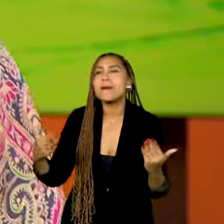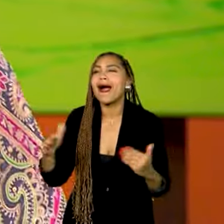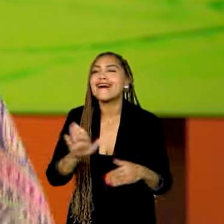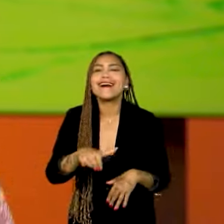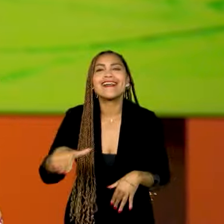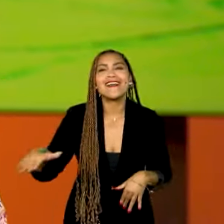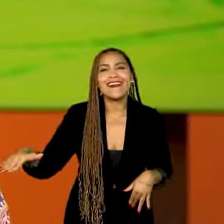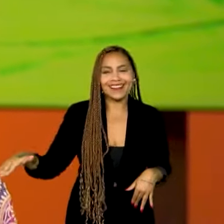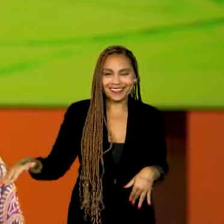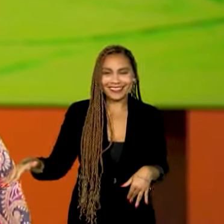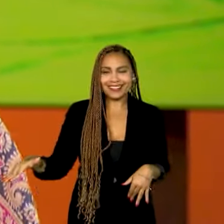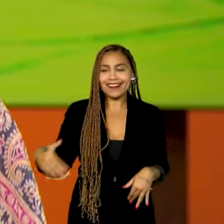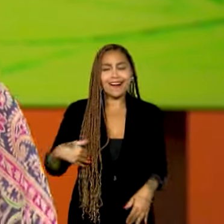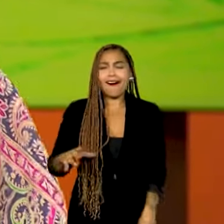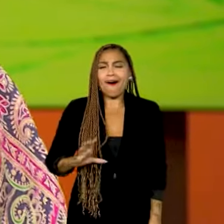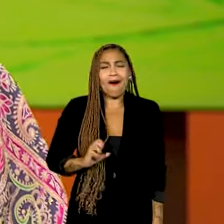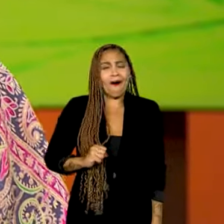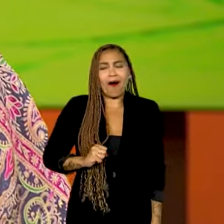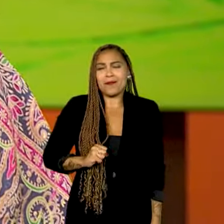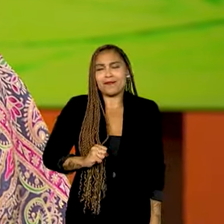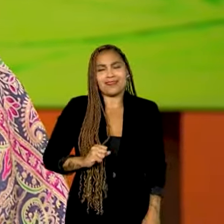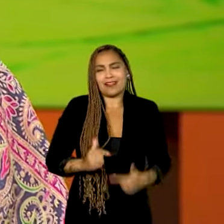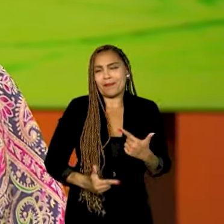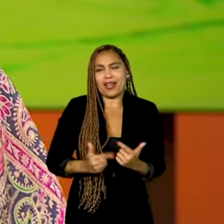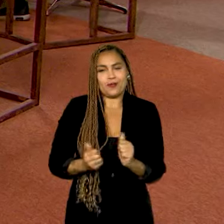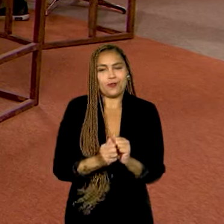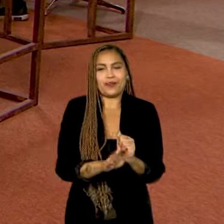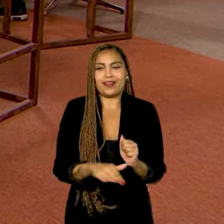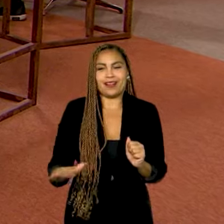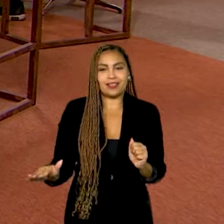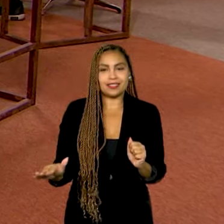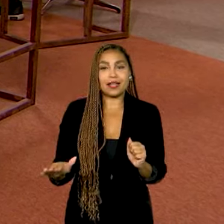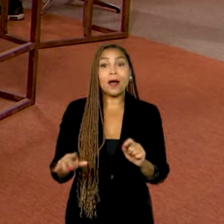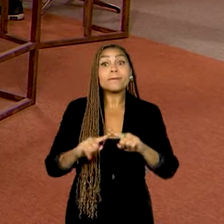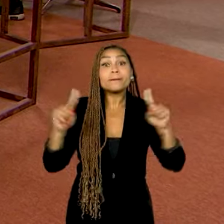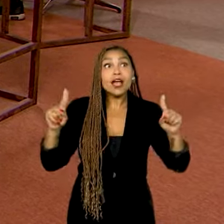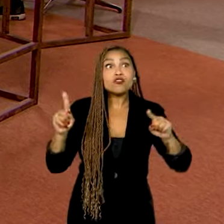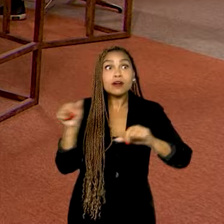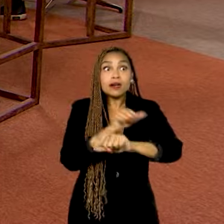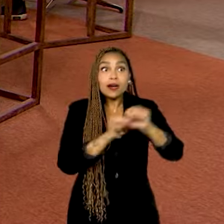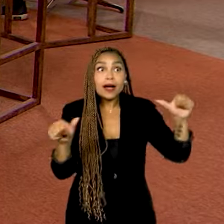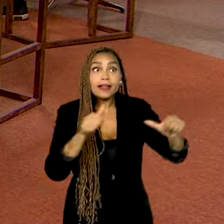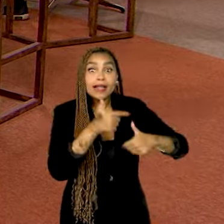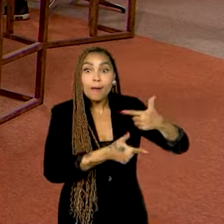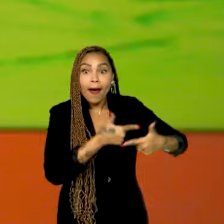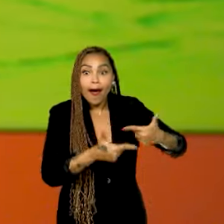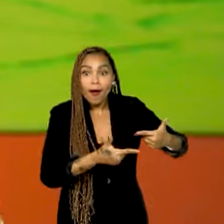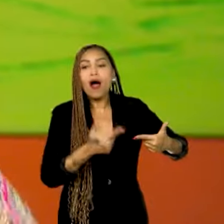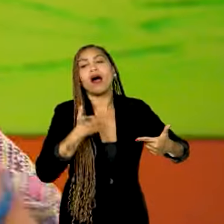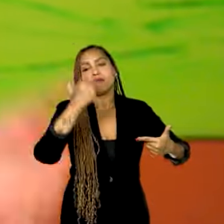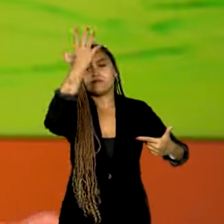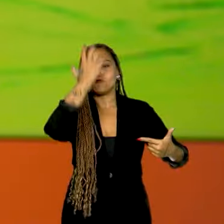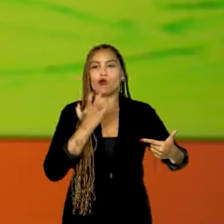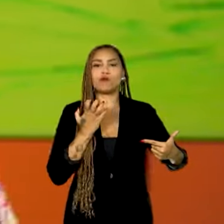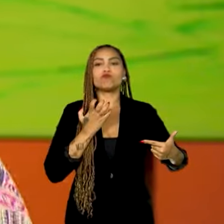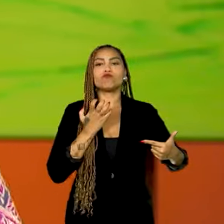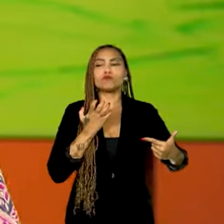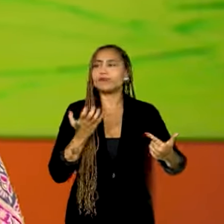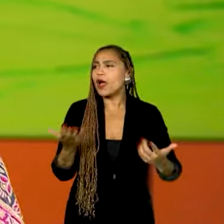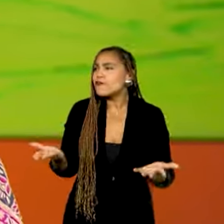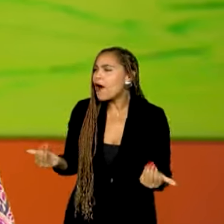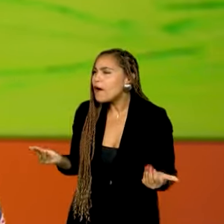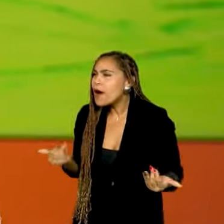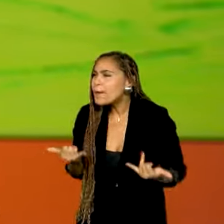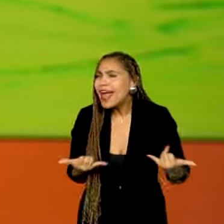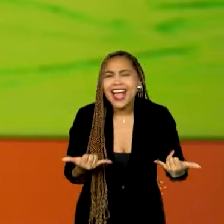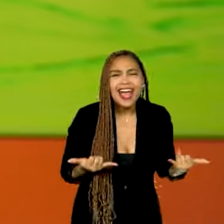Então, eu amo esse universo. Mas quando eu trabalho? É, eu sou séria. Sou séria. Então, assim, vamos brincar,